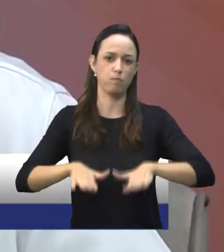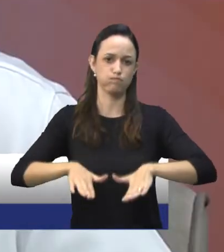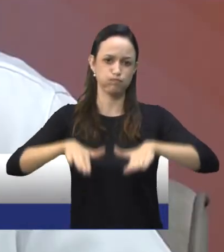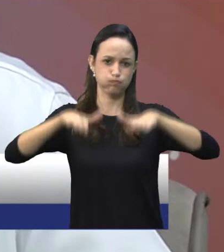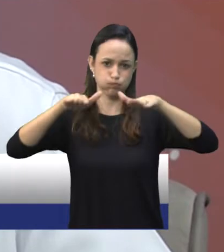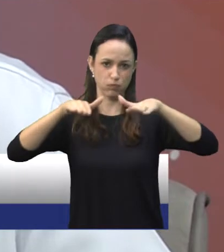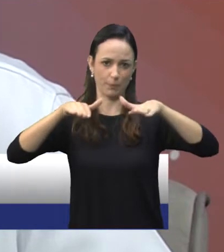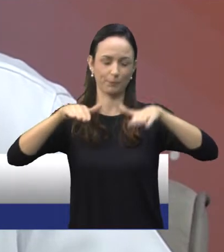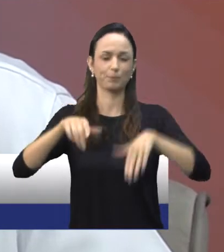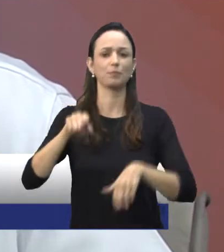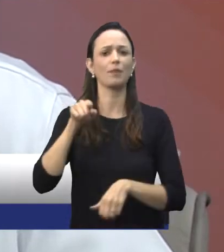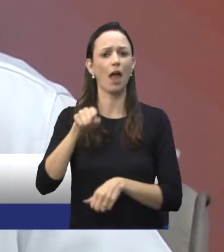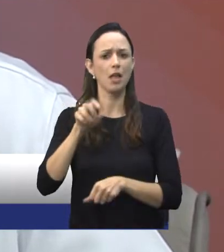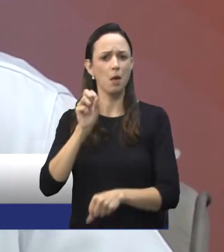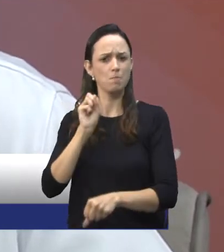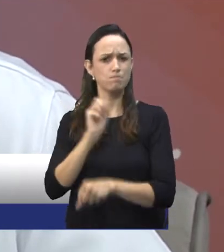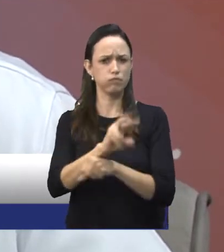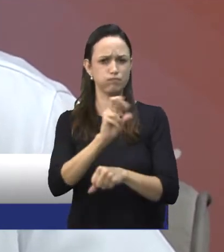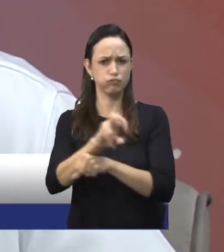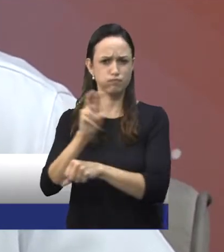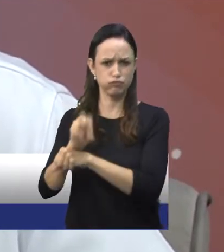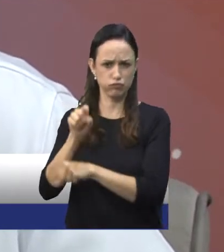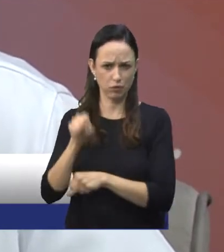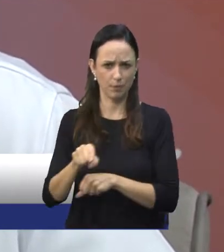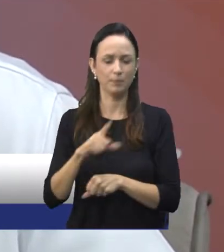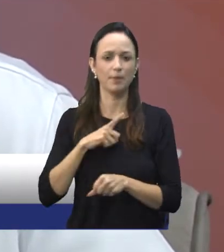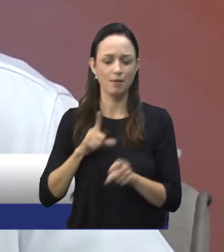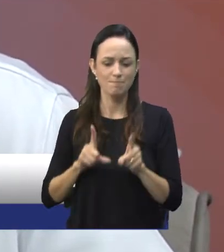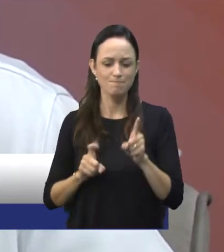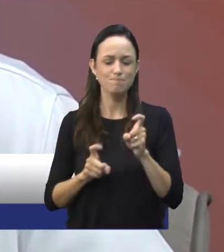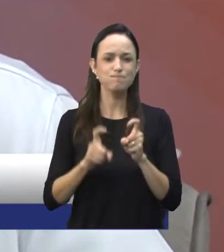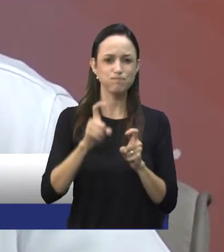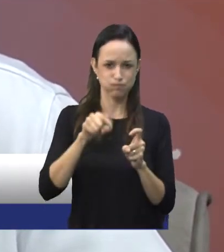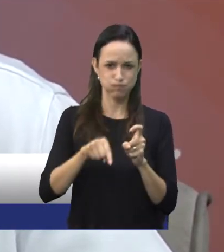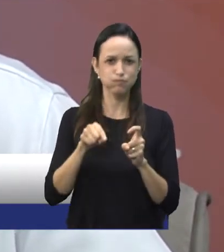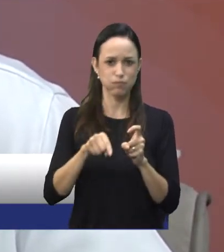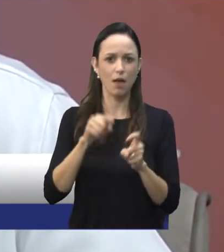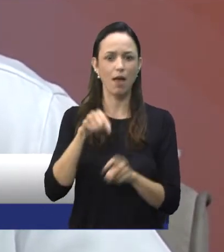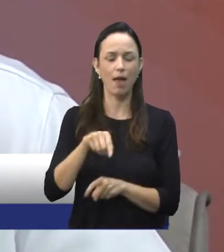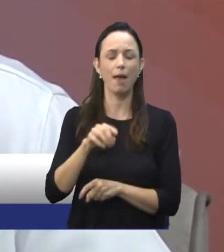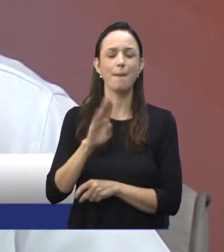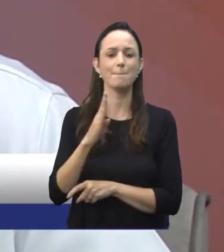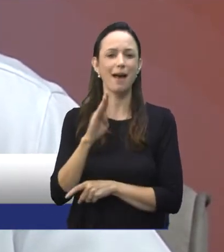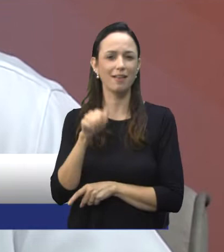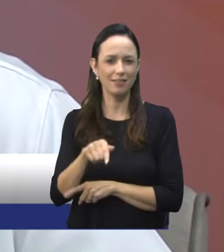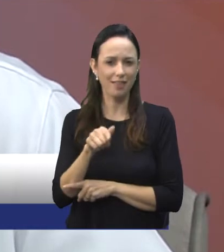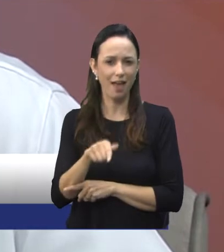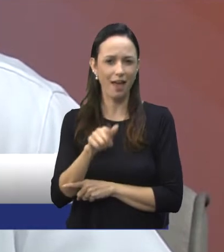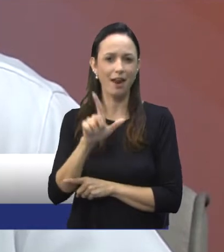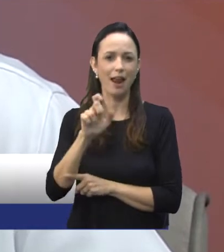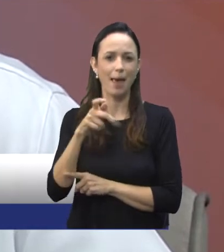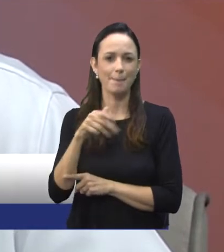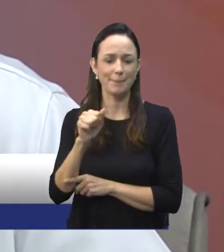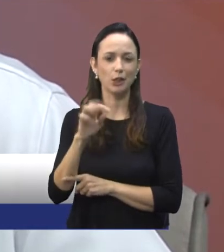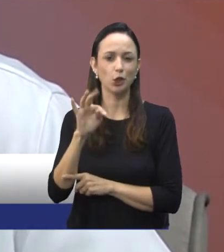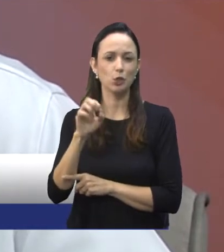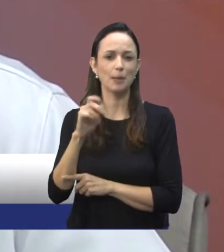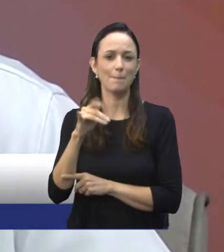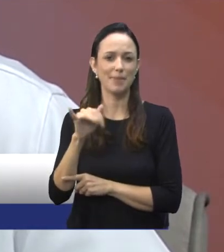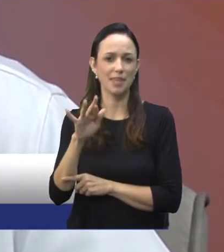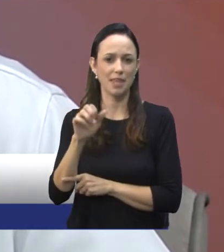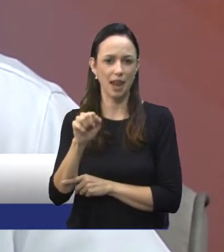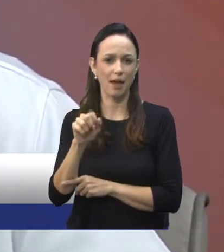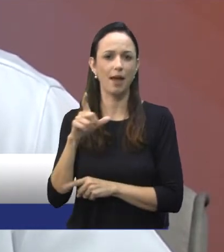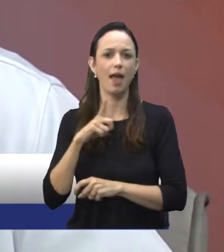O contágio da leptospirose é através da bactéria Leptospiras do gênero Enterogans e ela penetra na